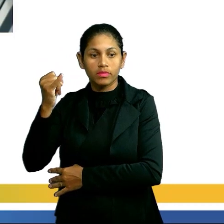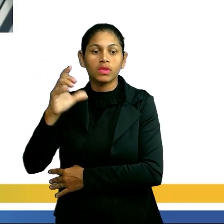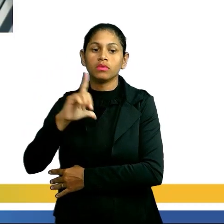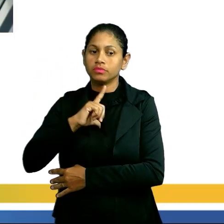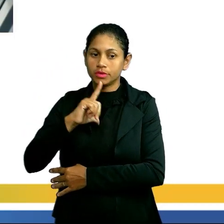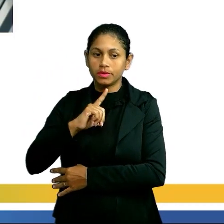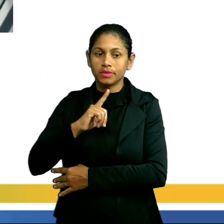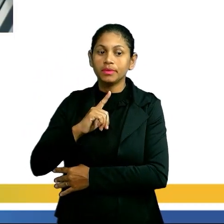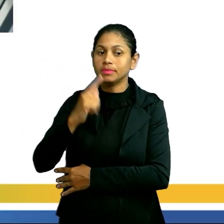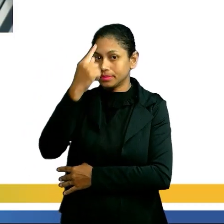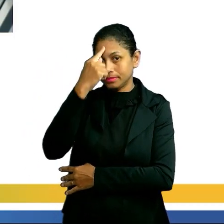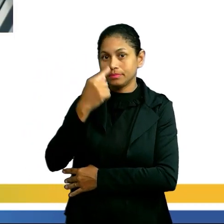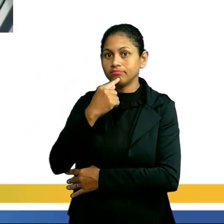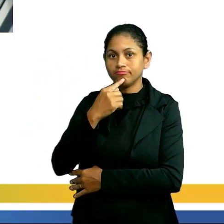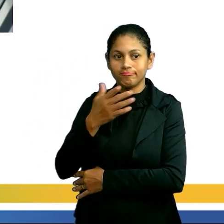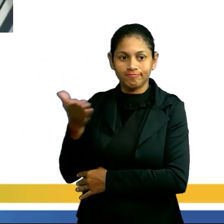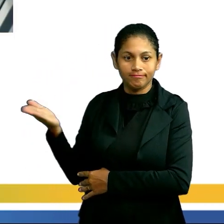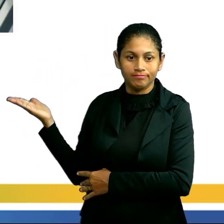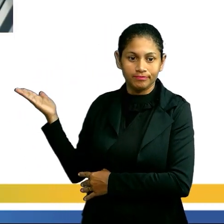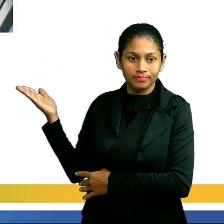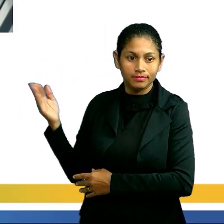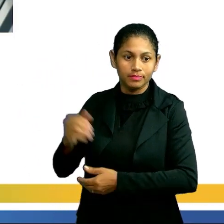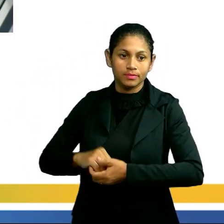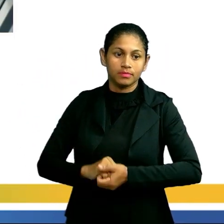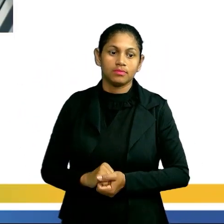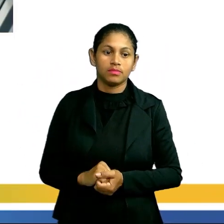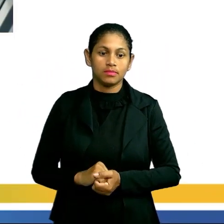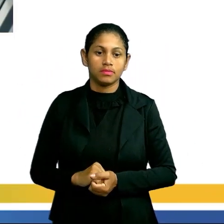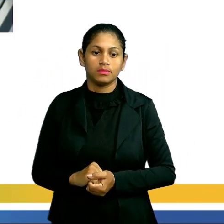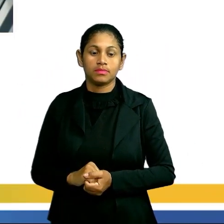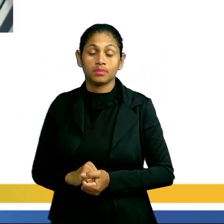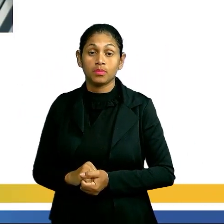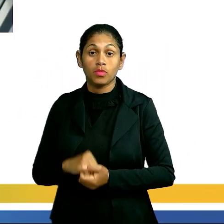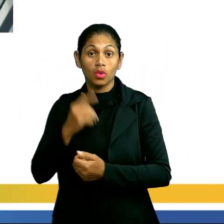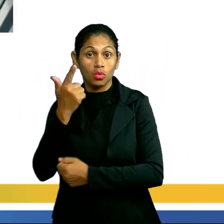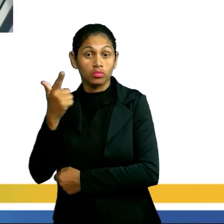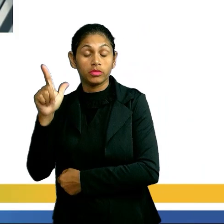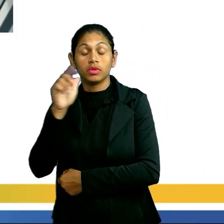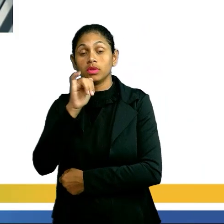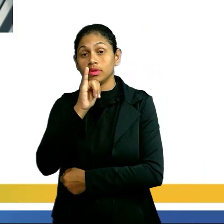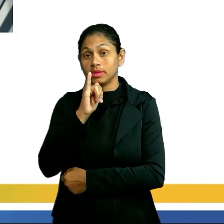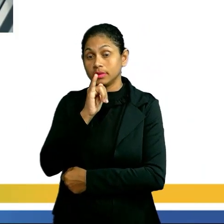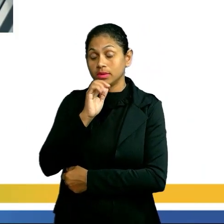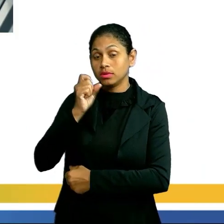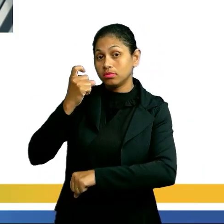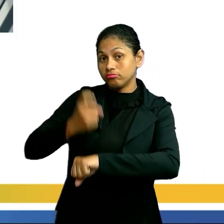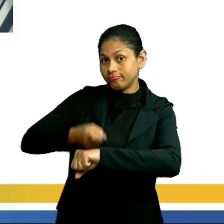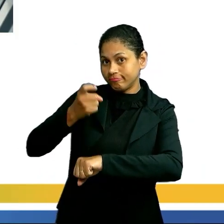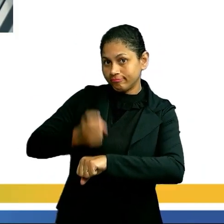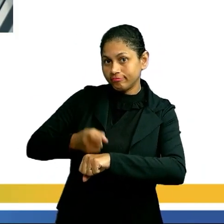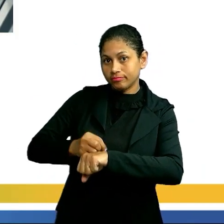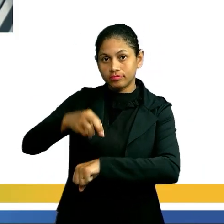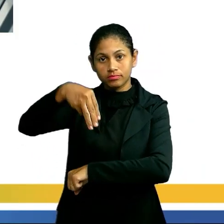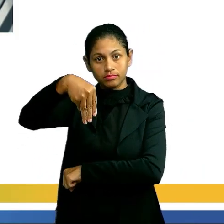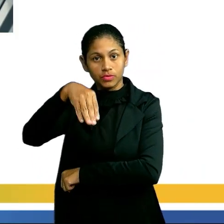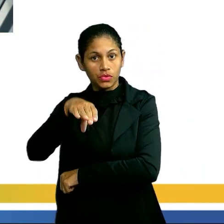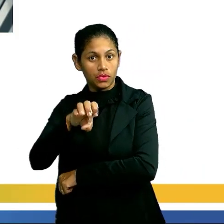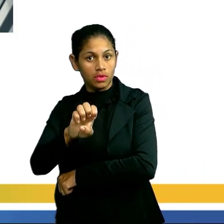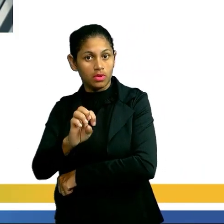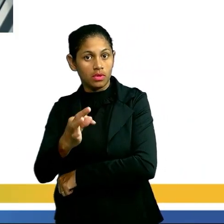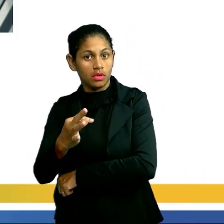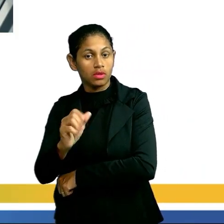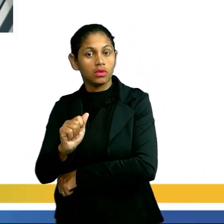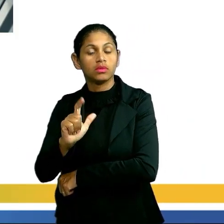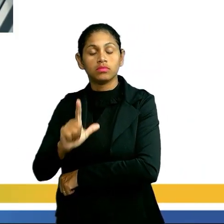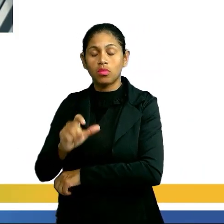certa barriguinha, uma ondazinha. Um outro exemplo são os ferros de metais. Todo metal ele também pode